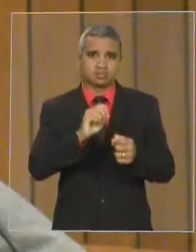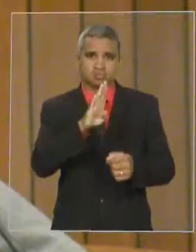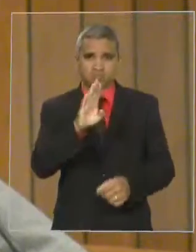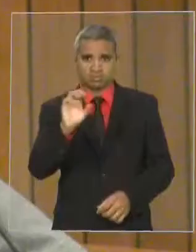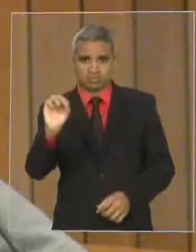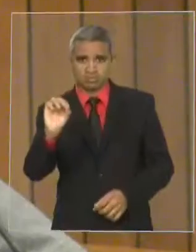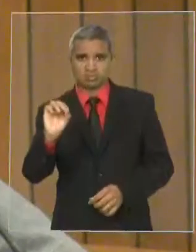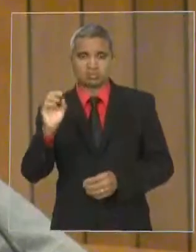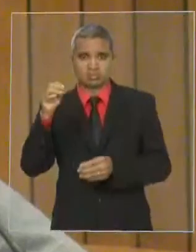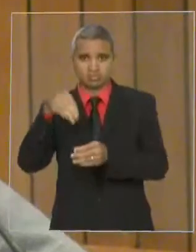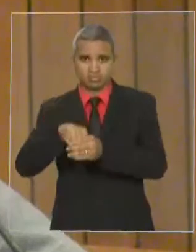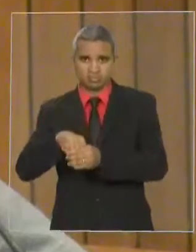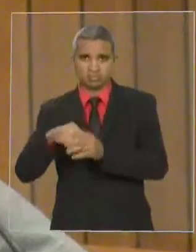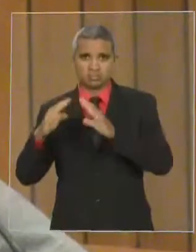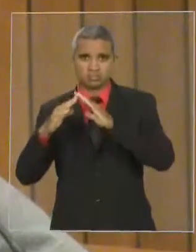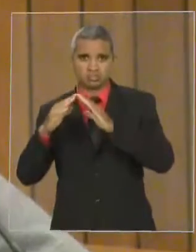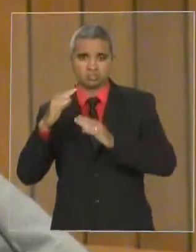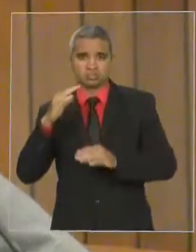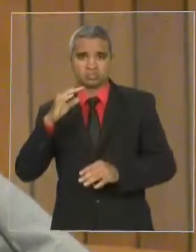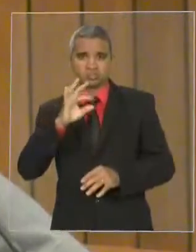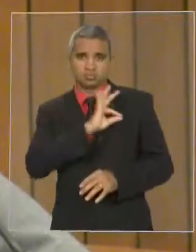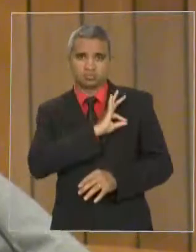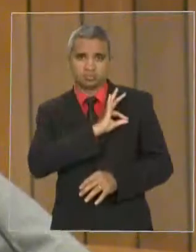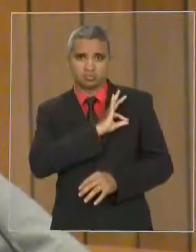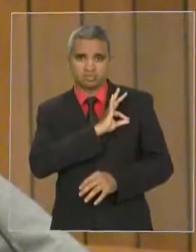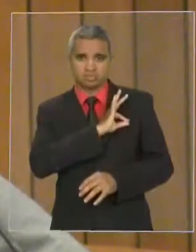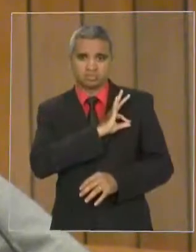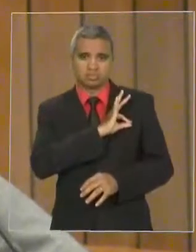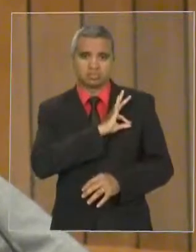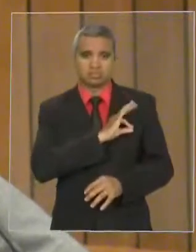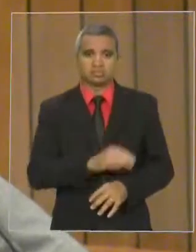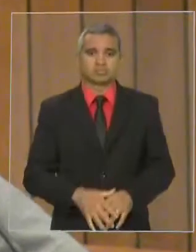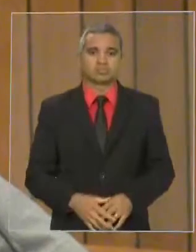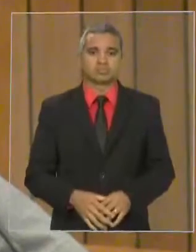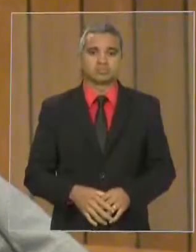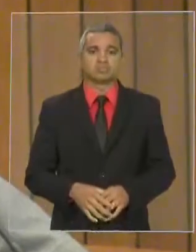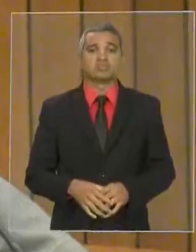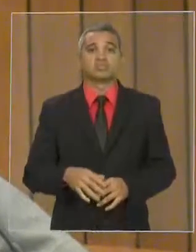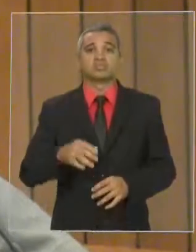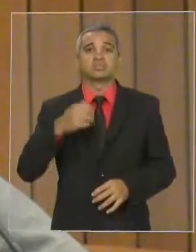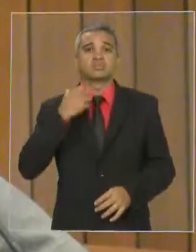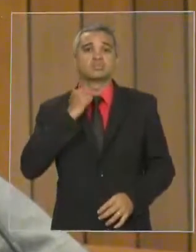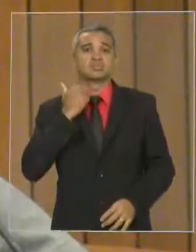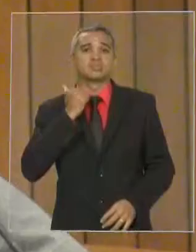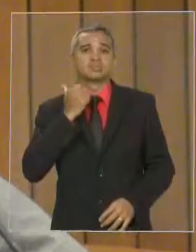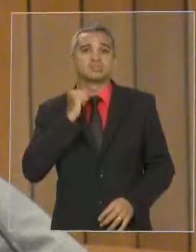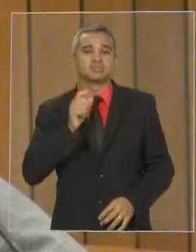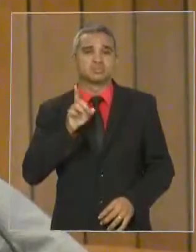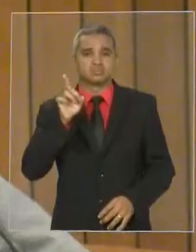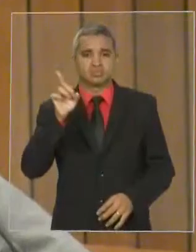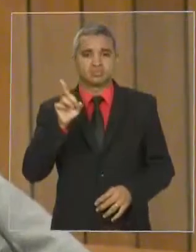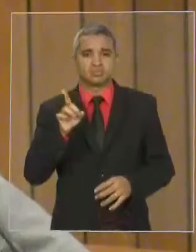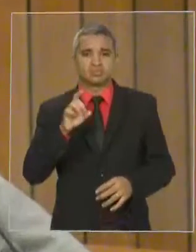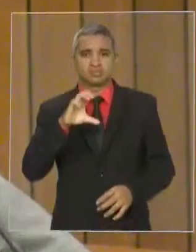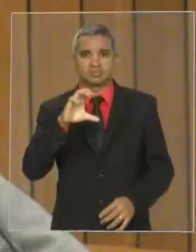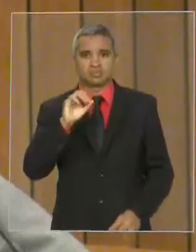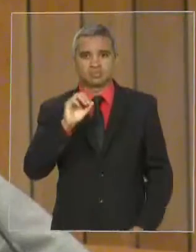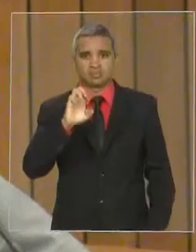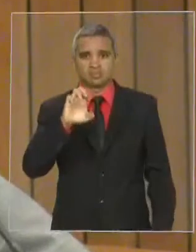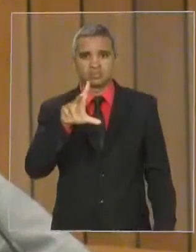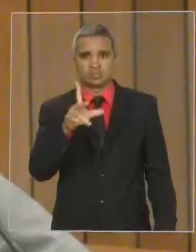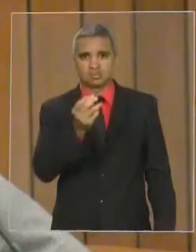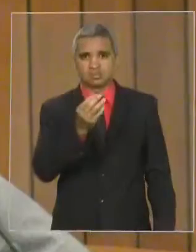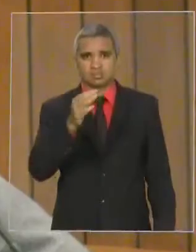delegacia, e também o titular do município, delegado do município de Coelho Neto, compareceu à